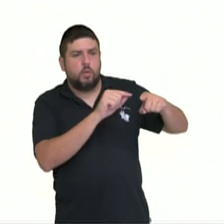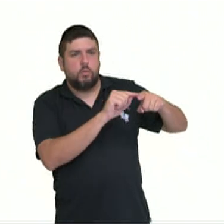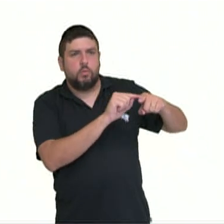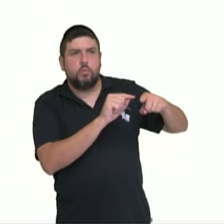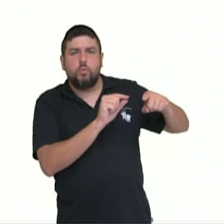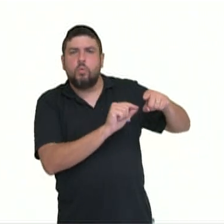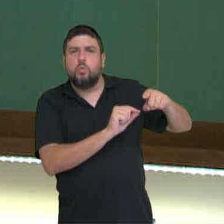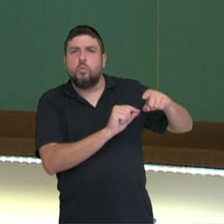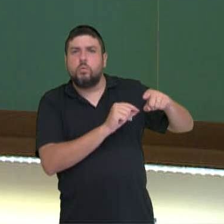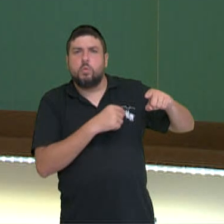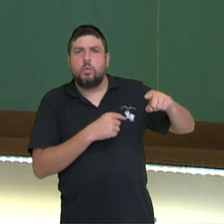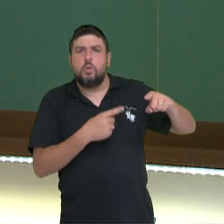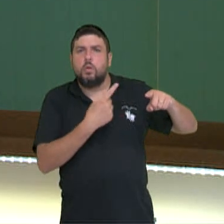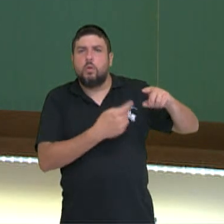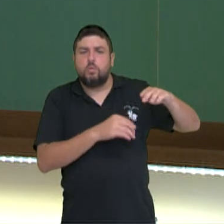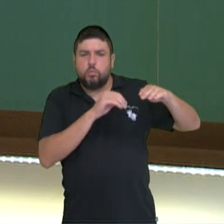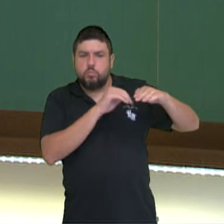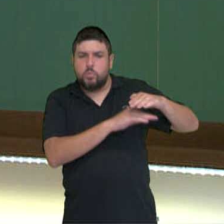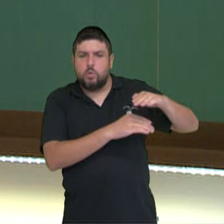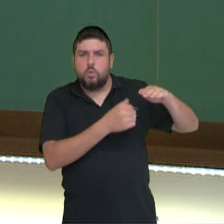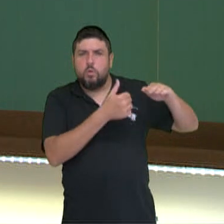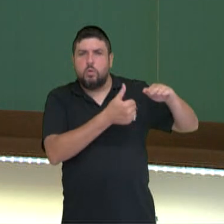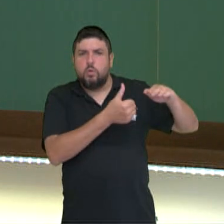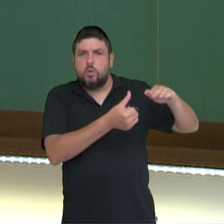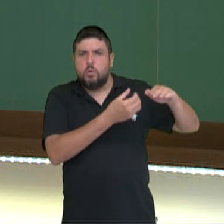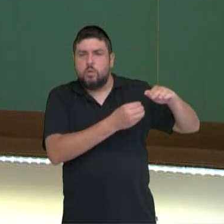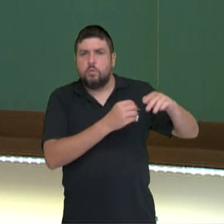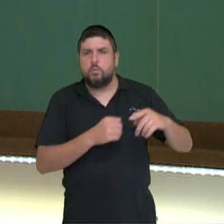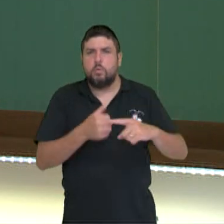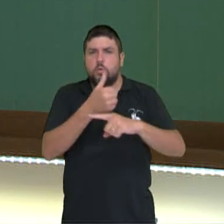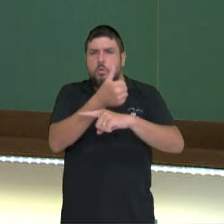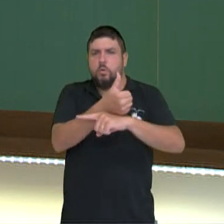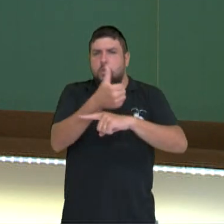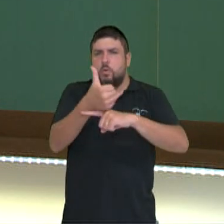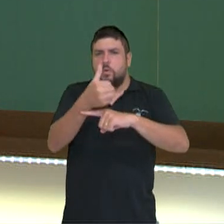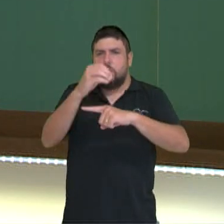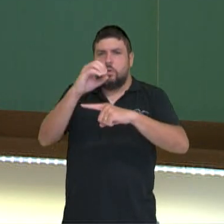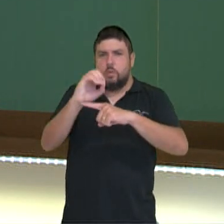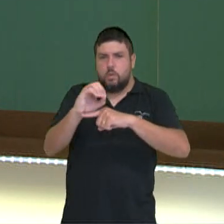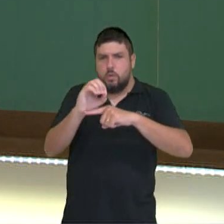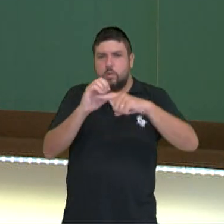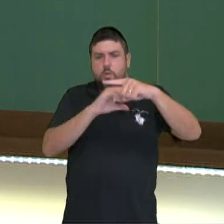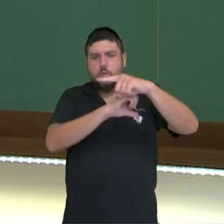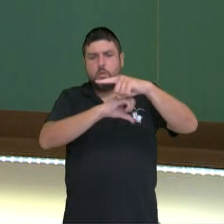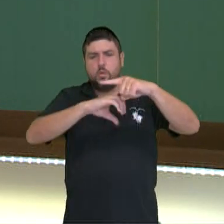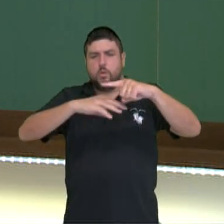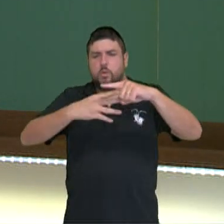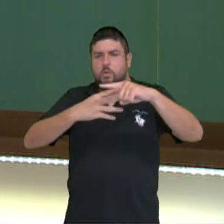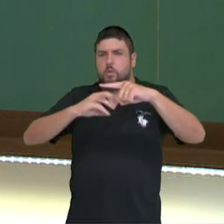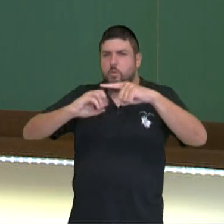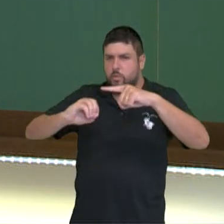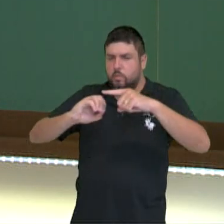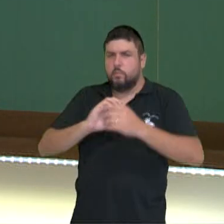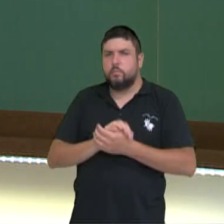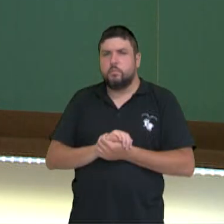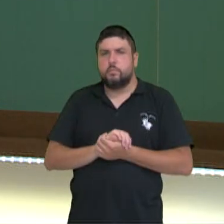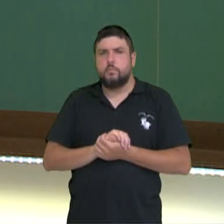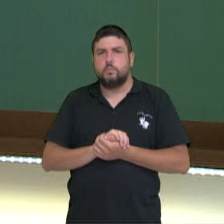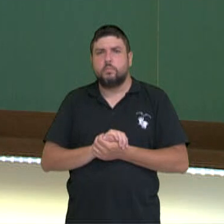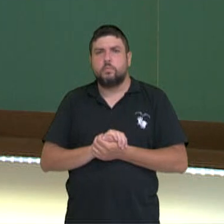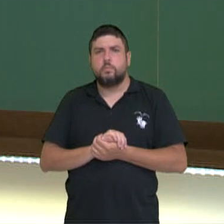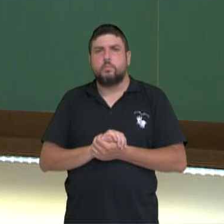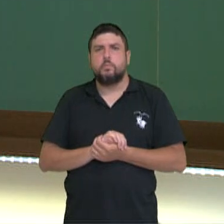tem 160 de 940. Então, aqui a viagem é 940 e a parte que ela tem na poupança